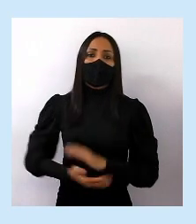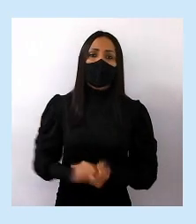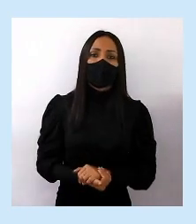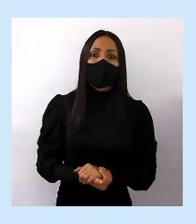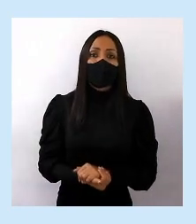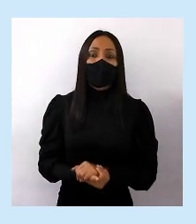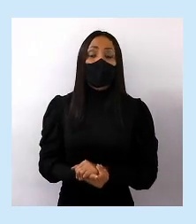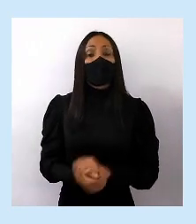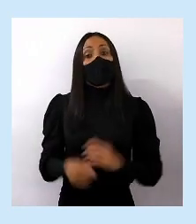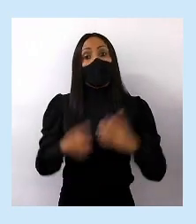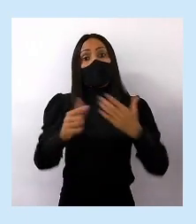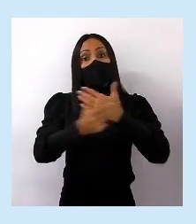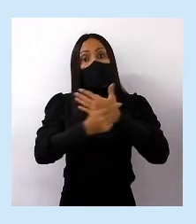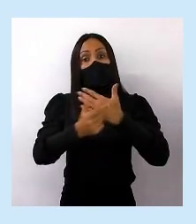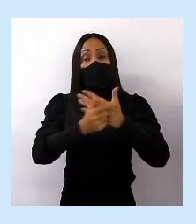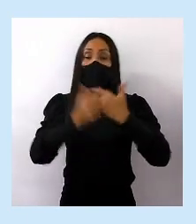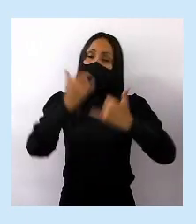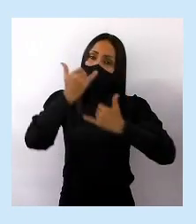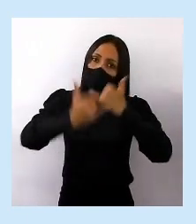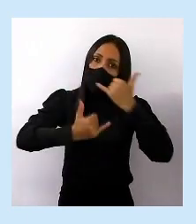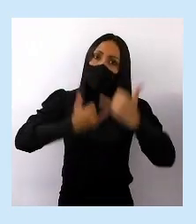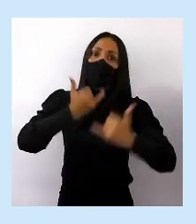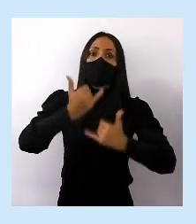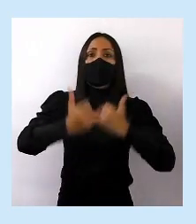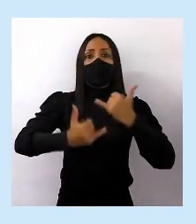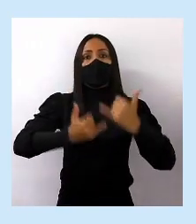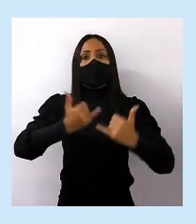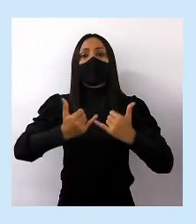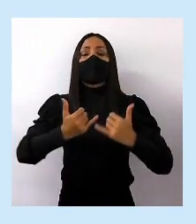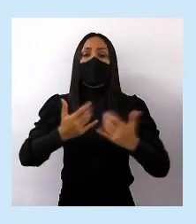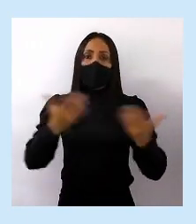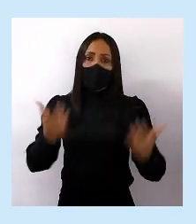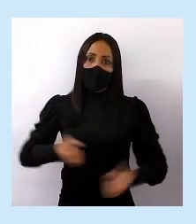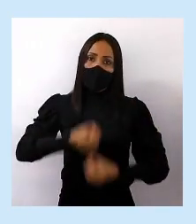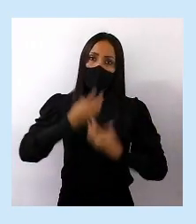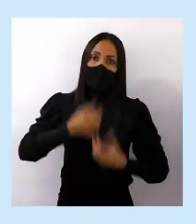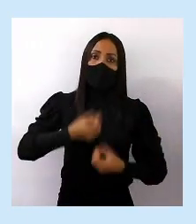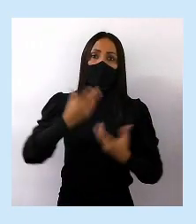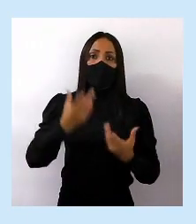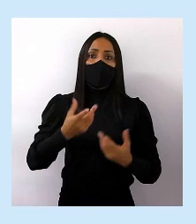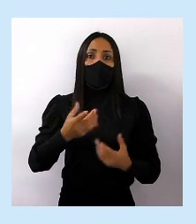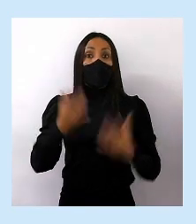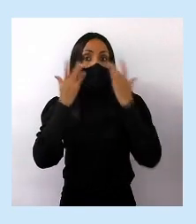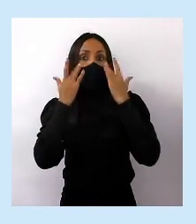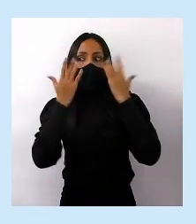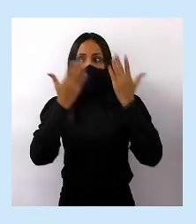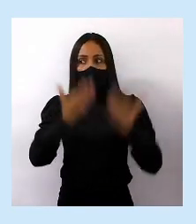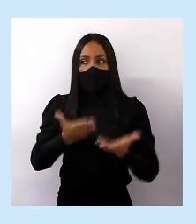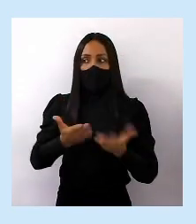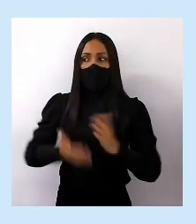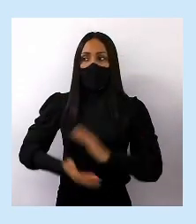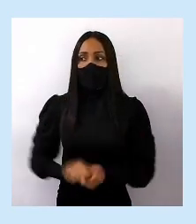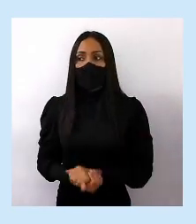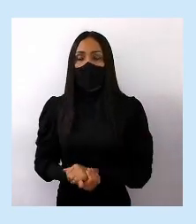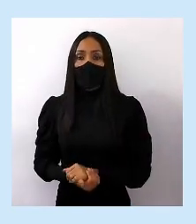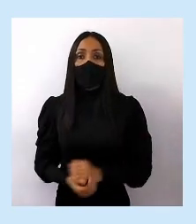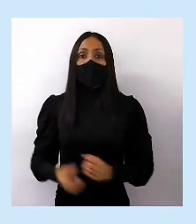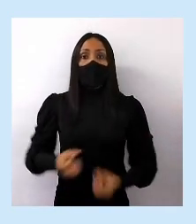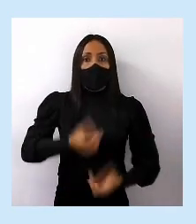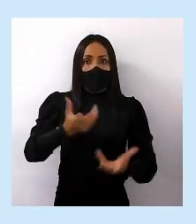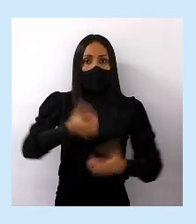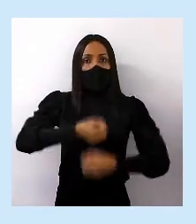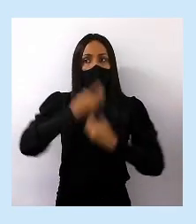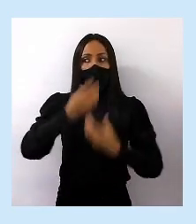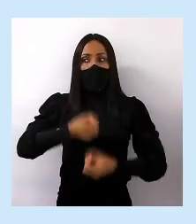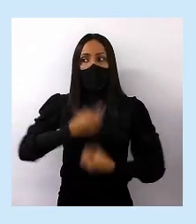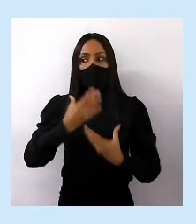não? Essa função é lúdica, a poesia ela é divertida. Olha só outra função, esse poema de Ferreira Aguilar.